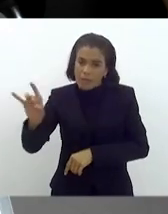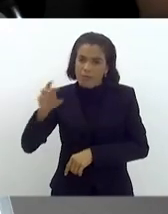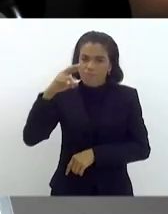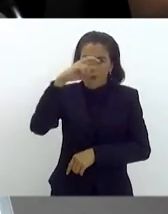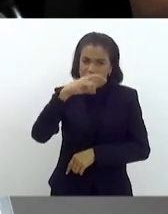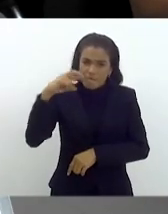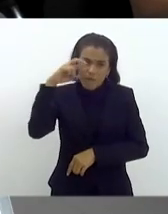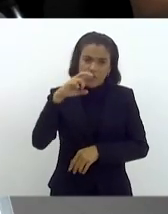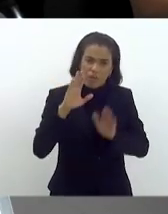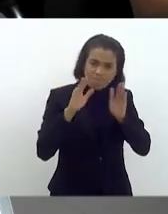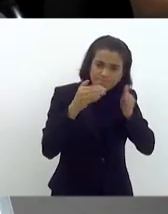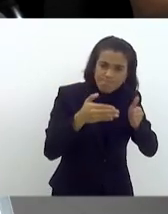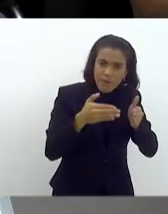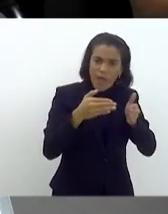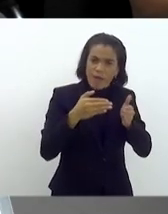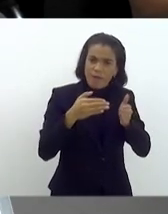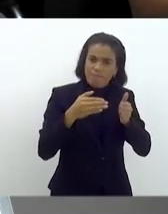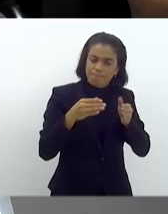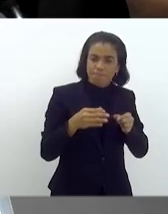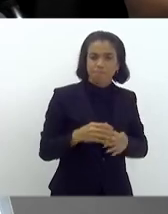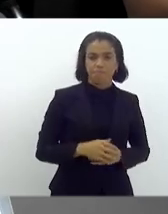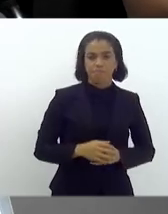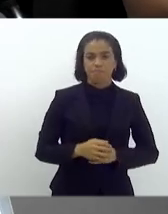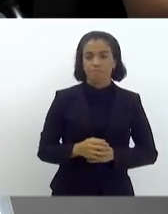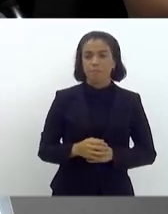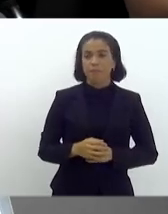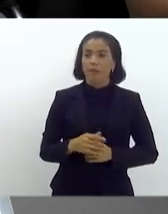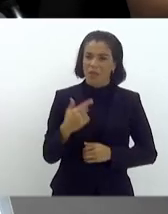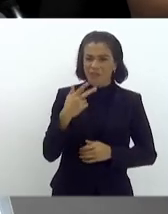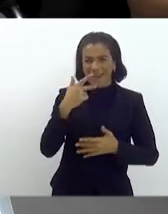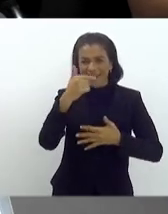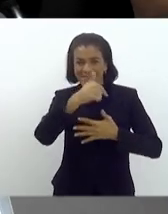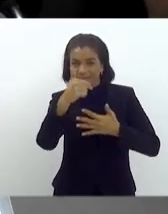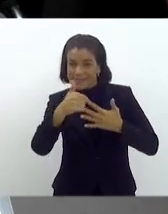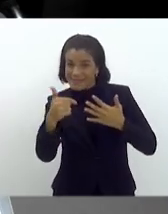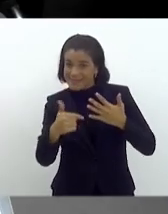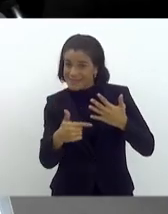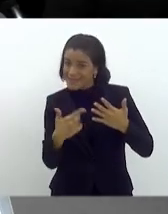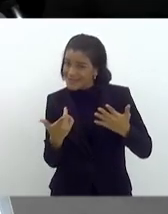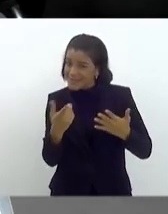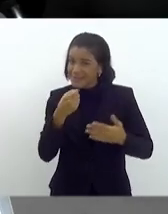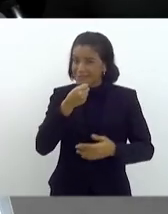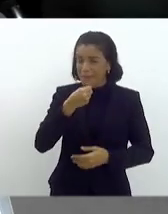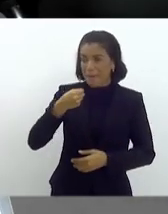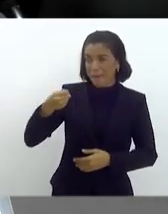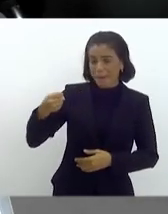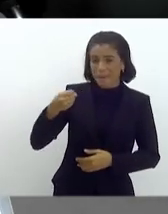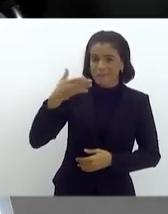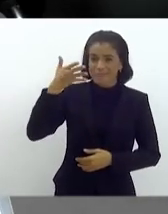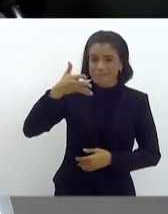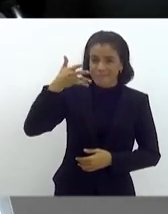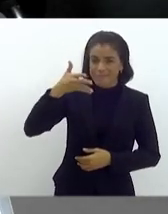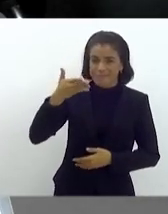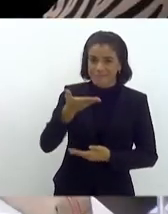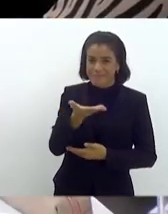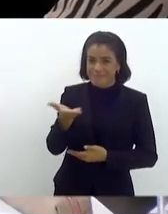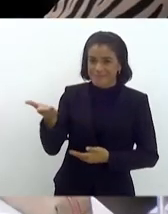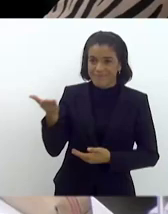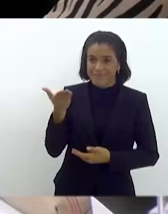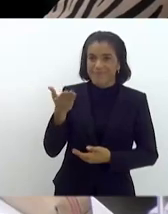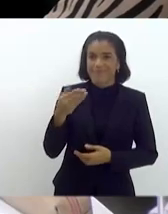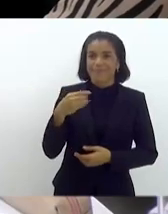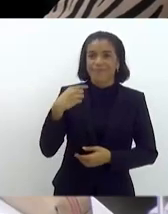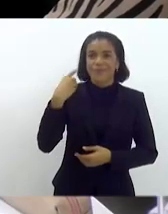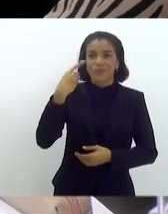séria e comprometida eu acho que abordei os pontos mas passa aqui a palavras Dra